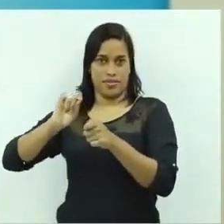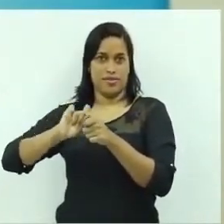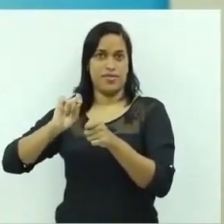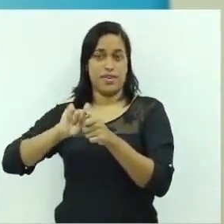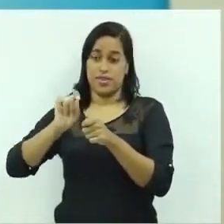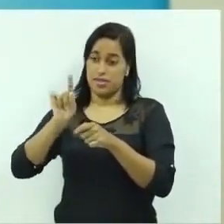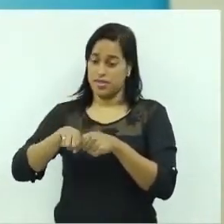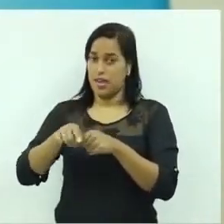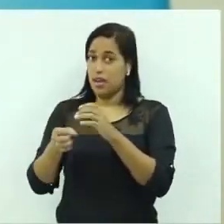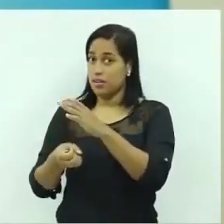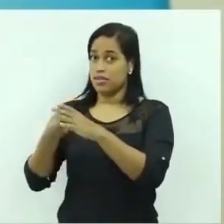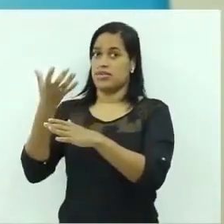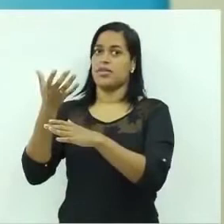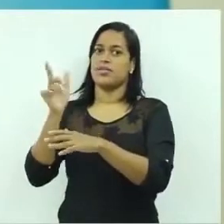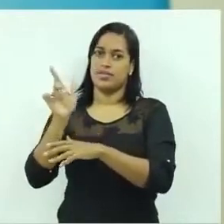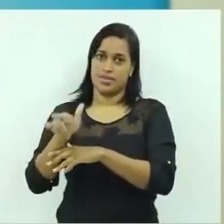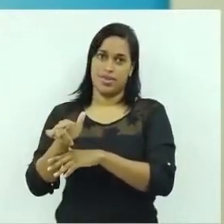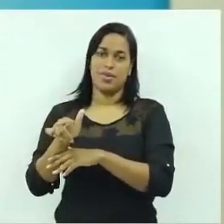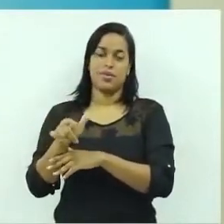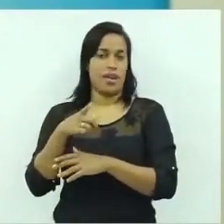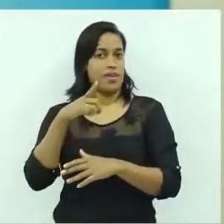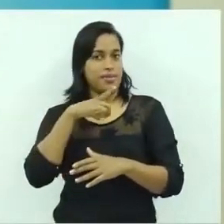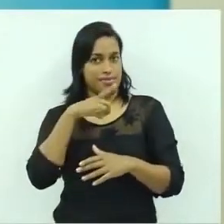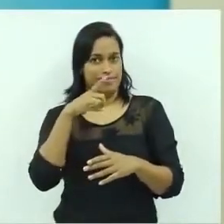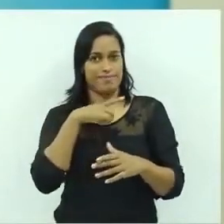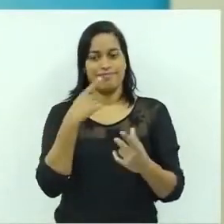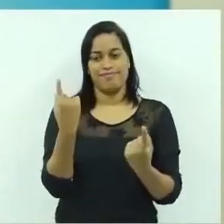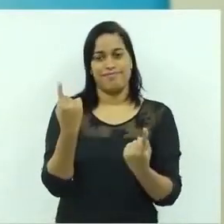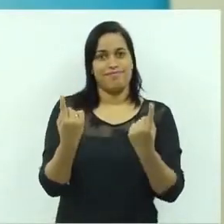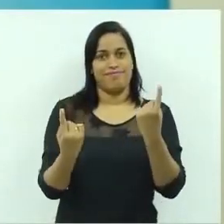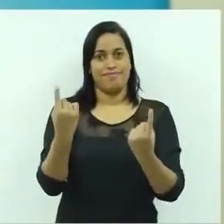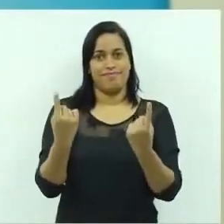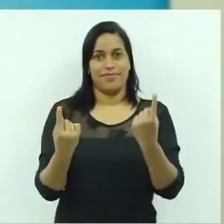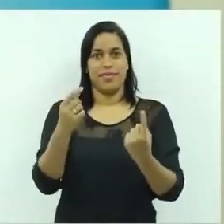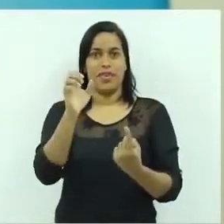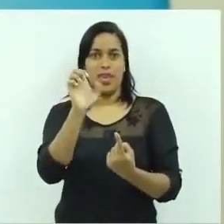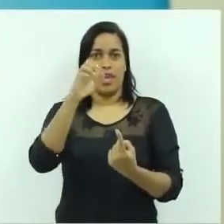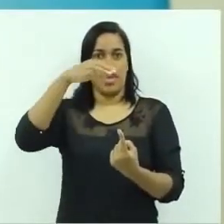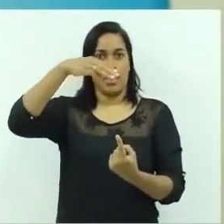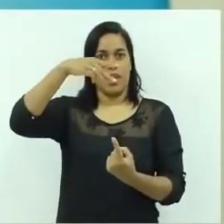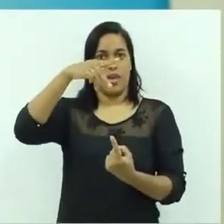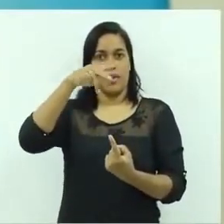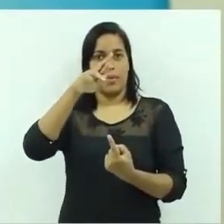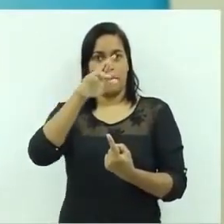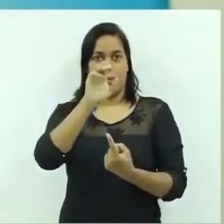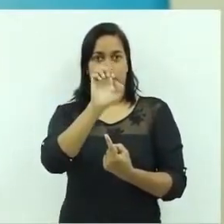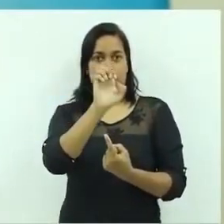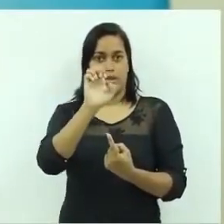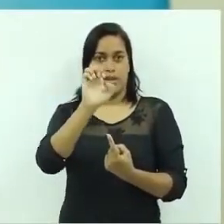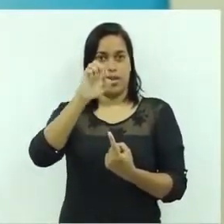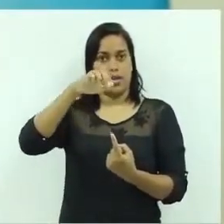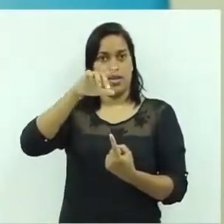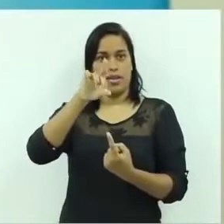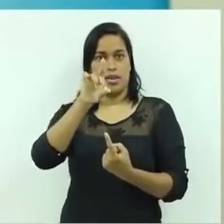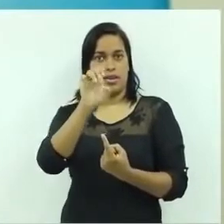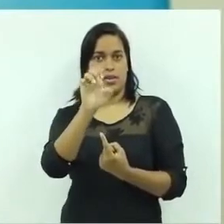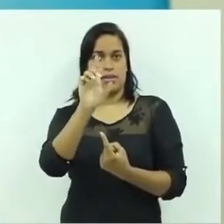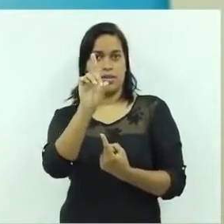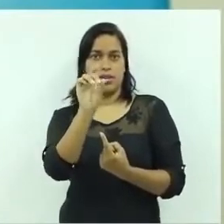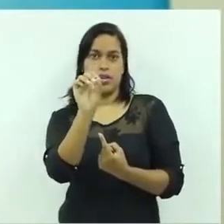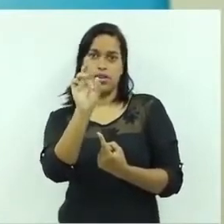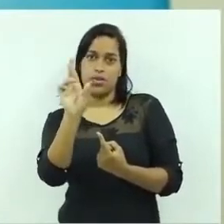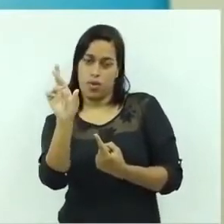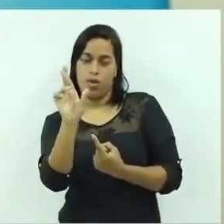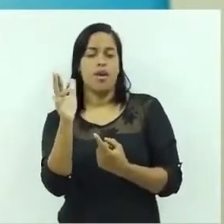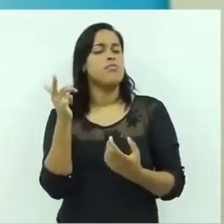realizar a criação, eu estou diante do empreendedor. Então eu vou